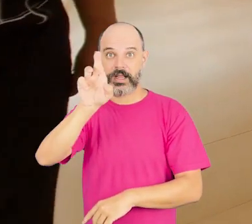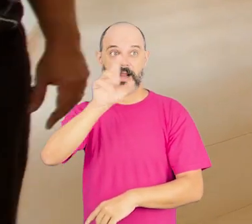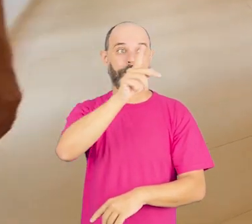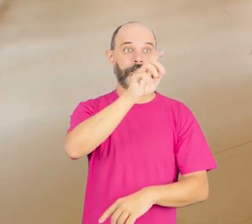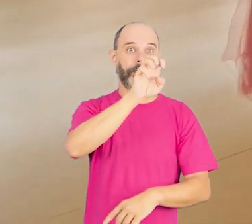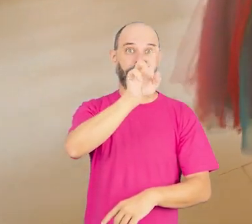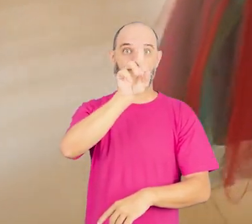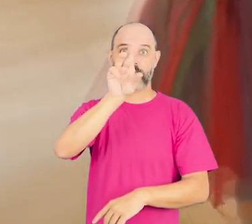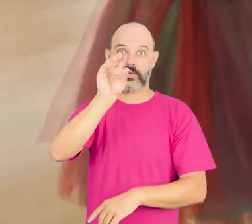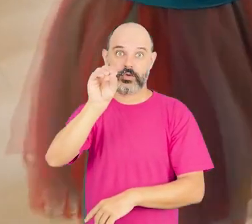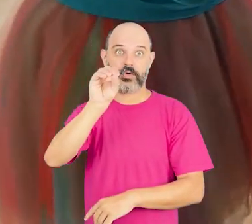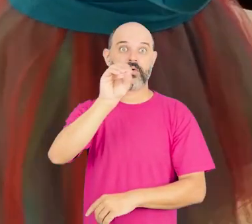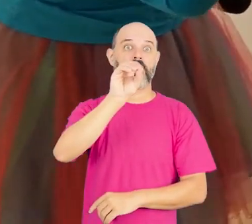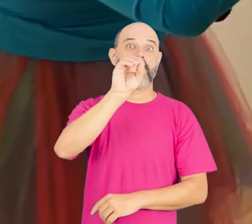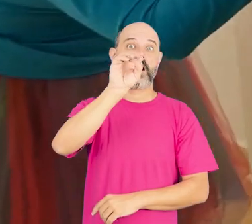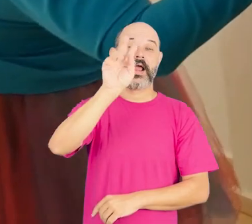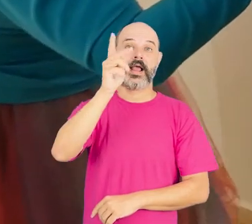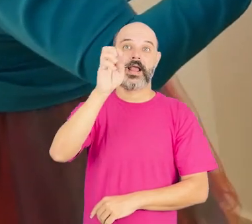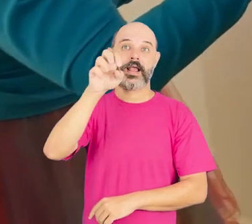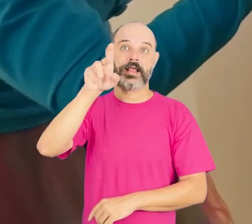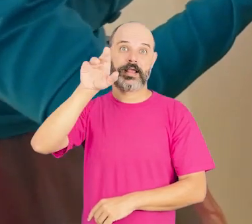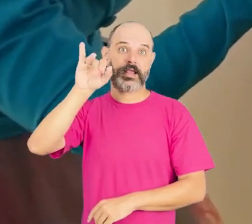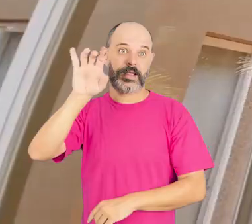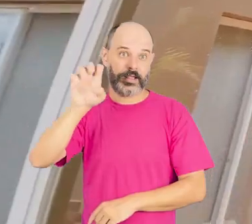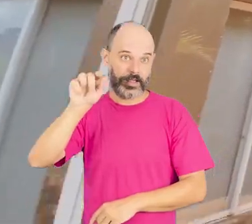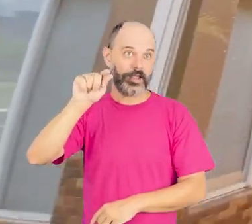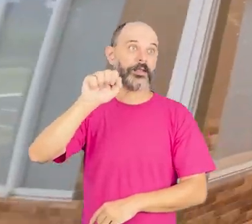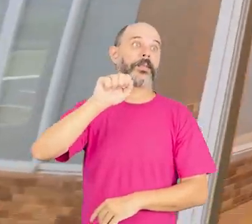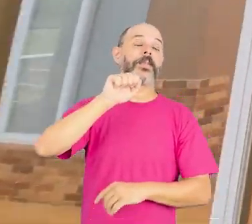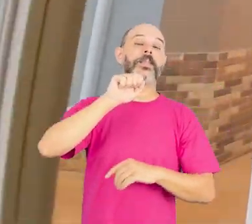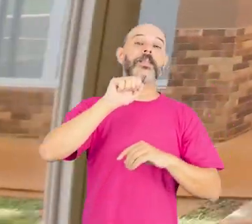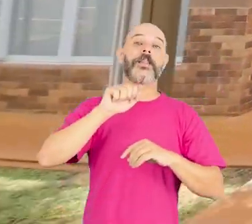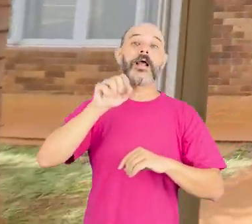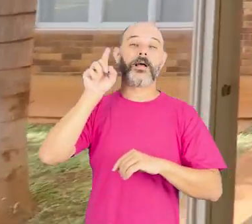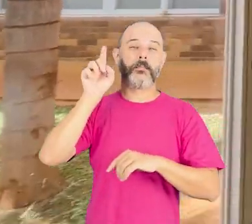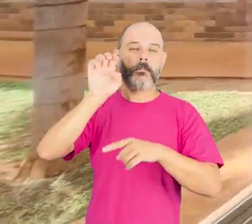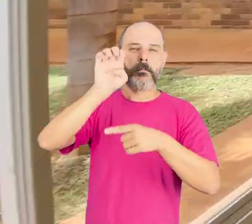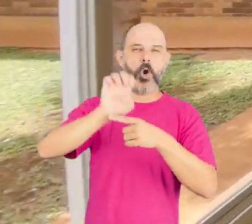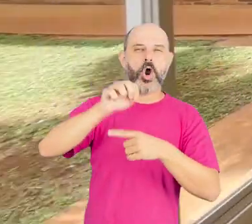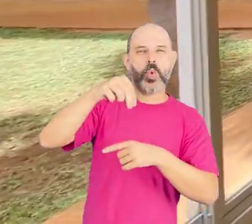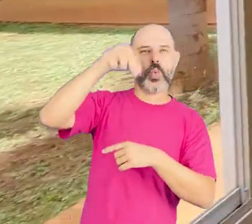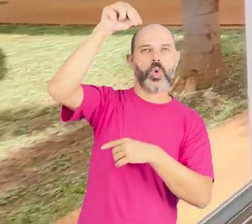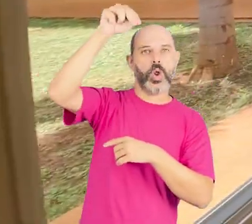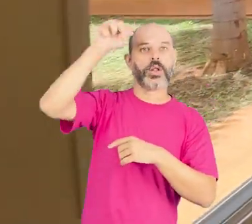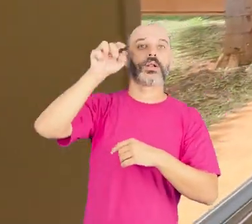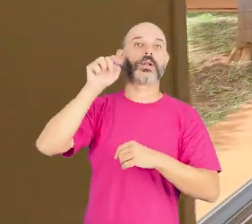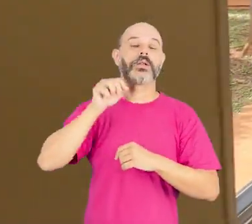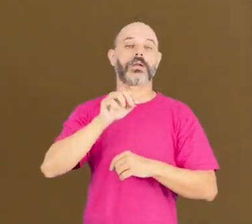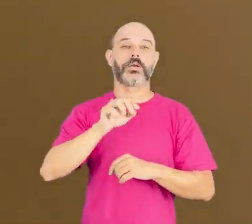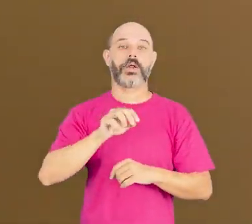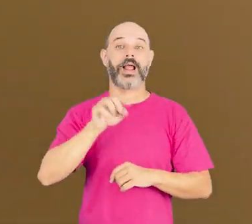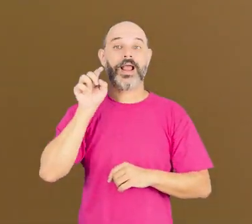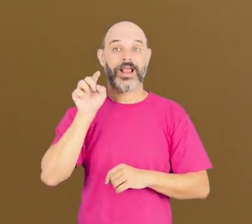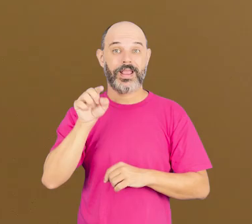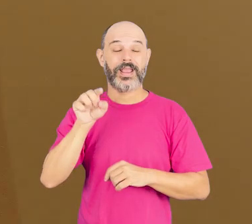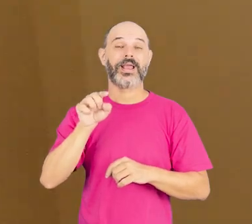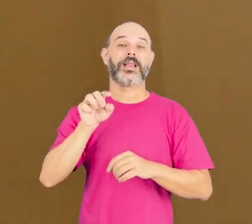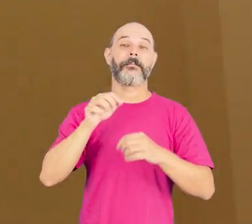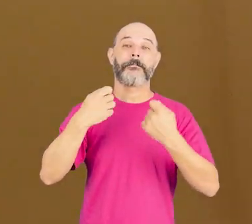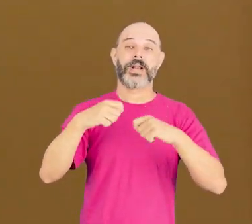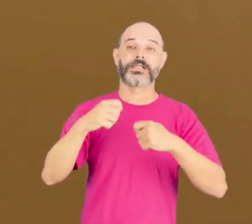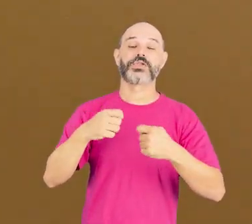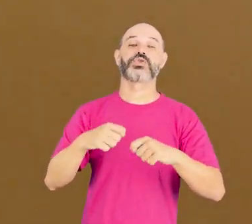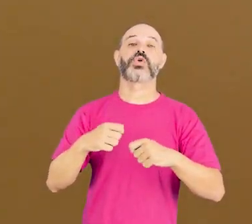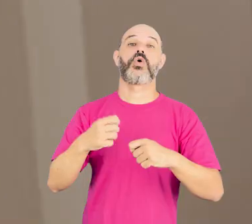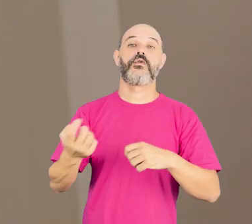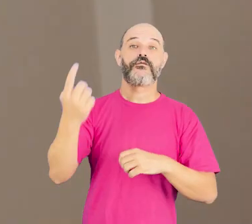família linda de Porto Velho, Rondônia. E que agora vive no Lar de Amor. Mas o Reinaldo precisou vir antes para Barretos para o tratamento